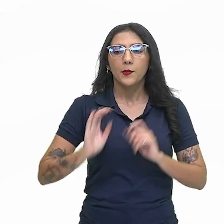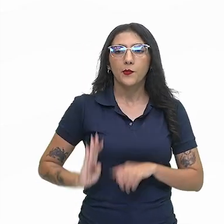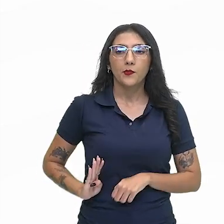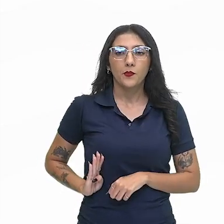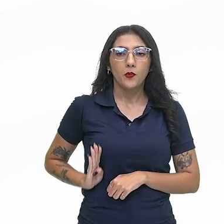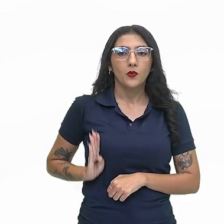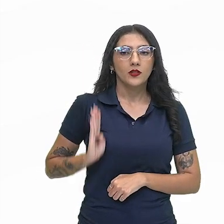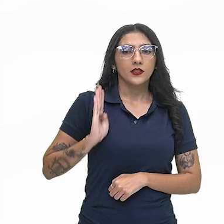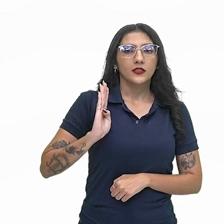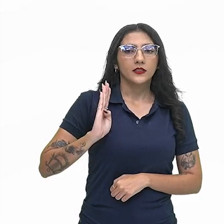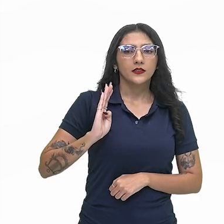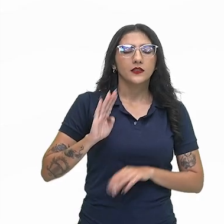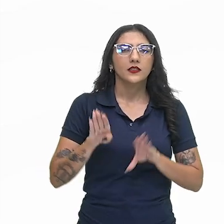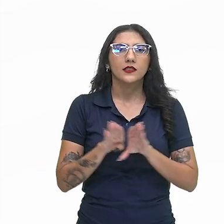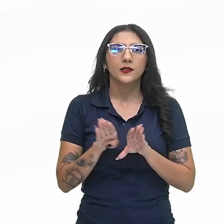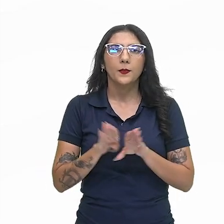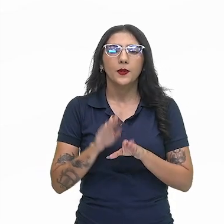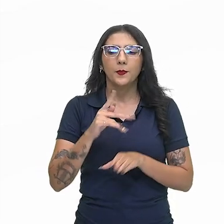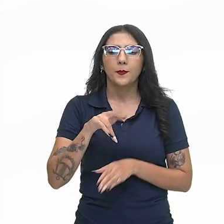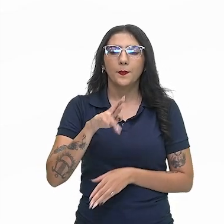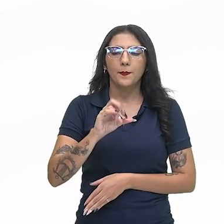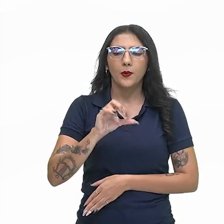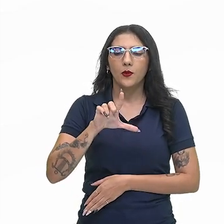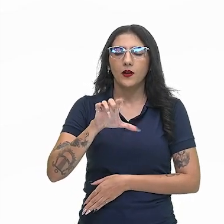e o proletariado. Então, a classe